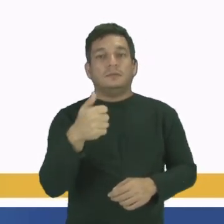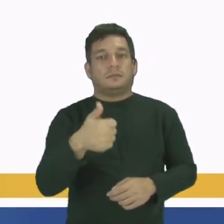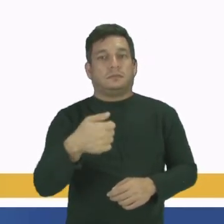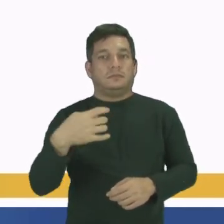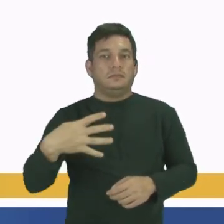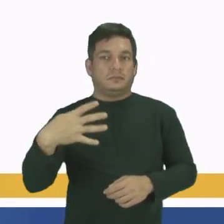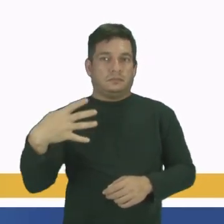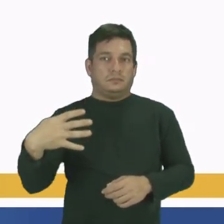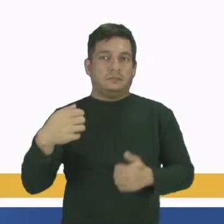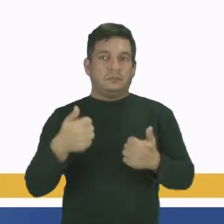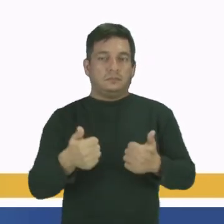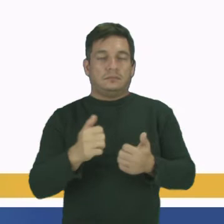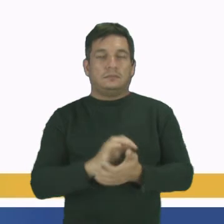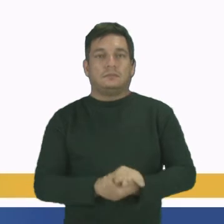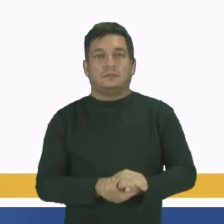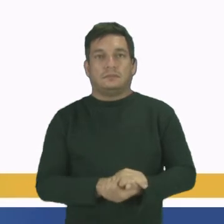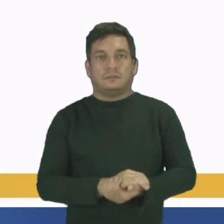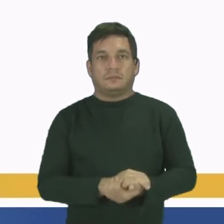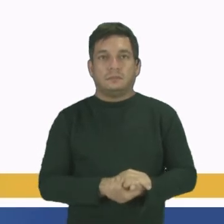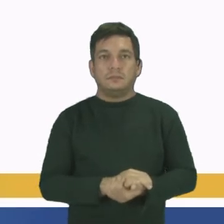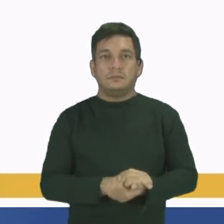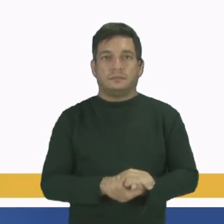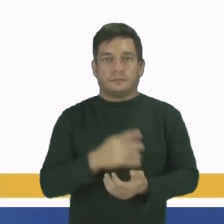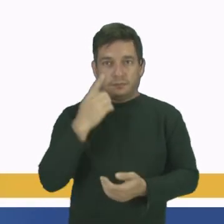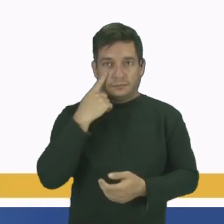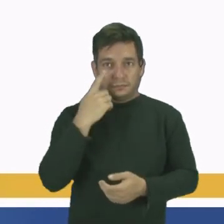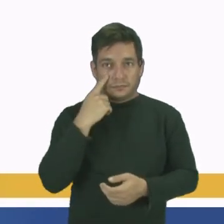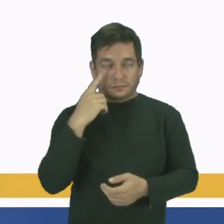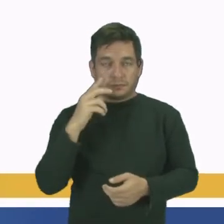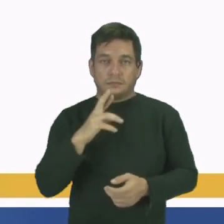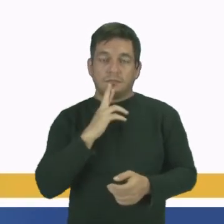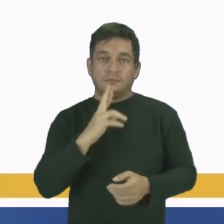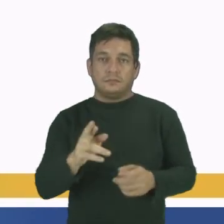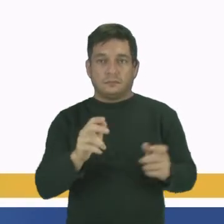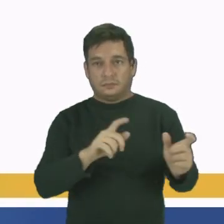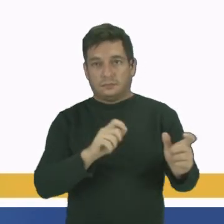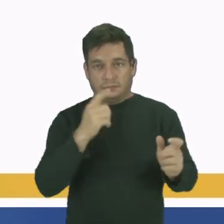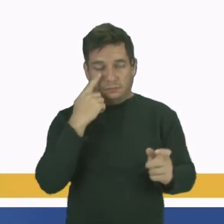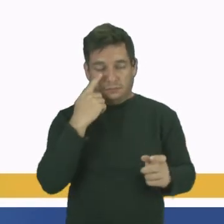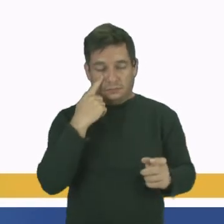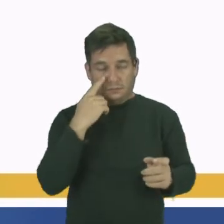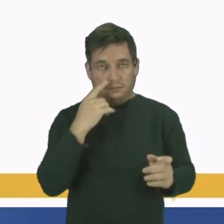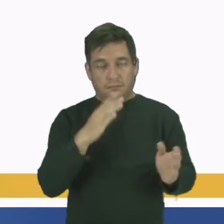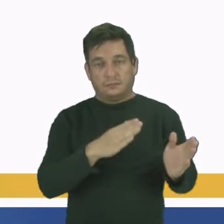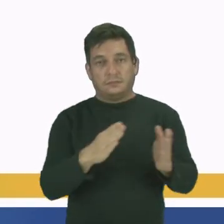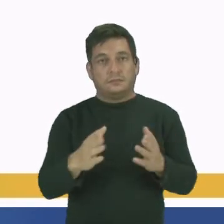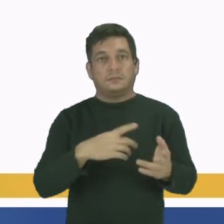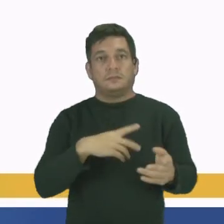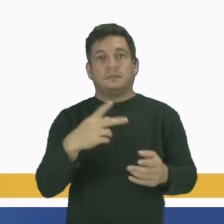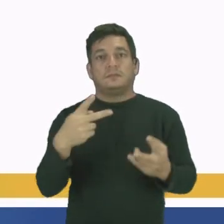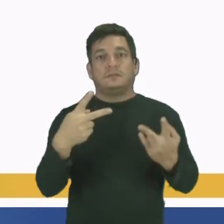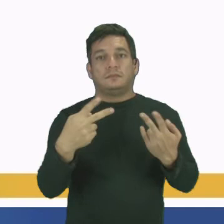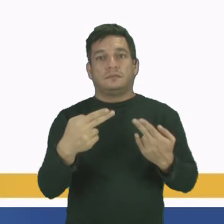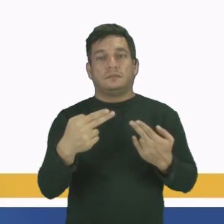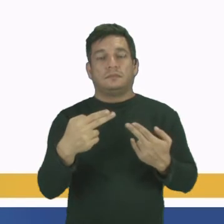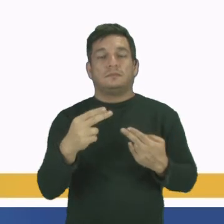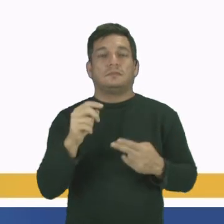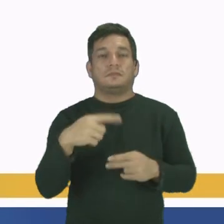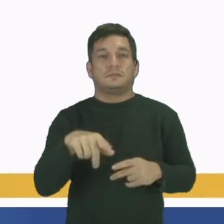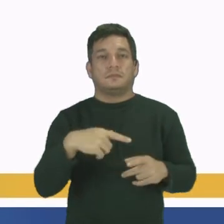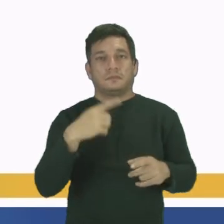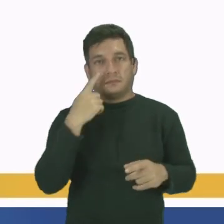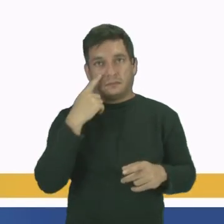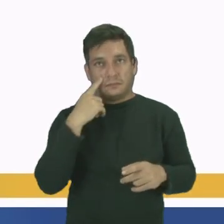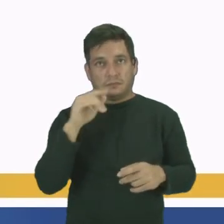144, certo? Então, acompanhe esse resultado, que pela igualdade que você está vendo no seu